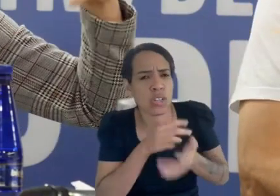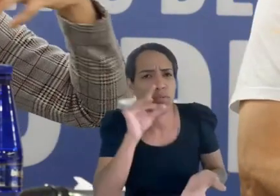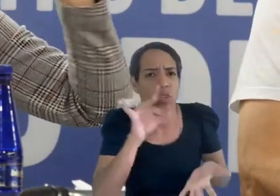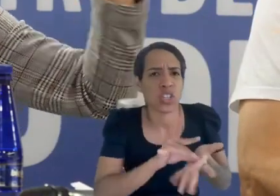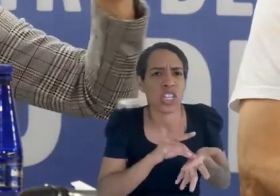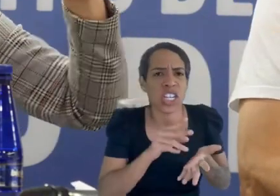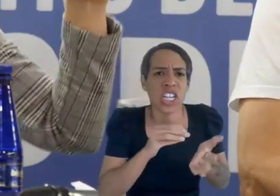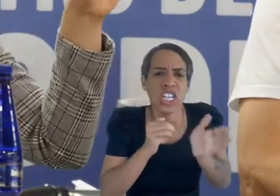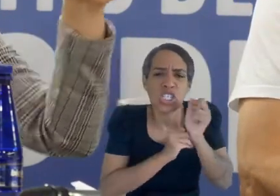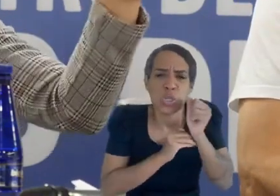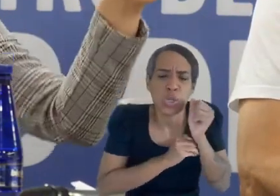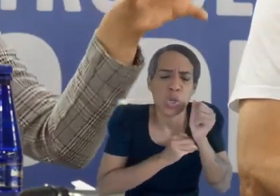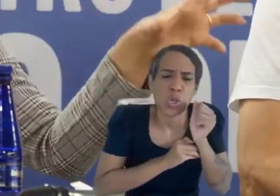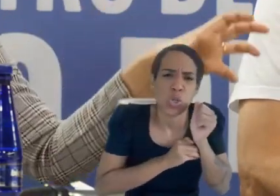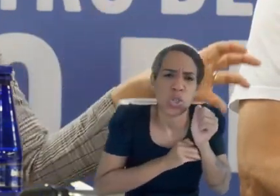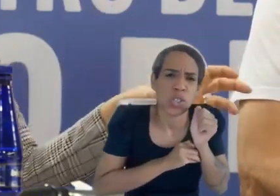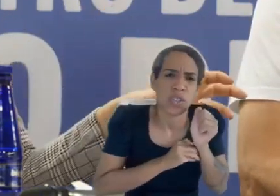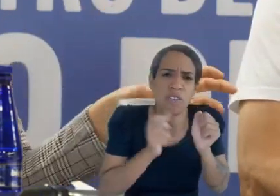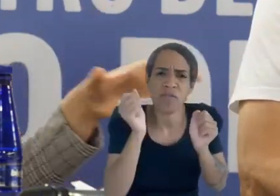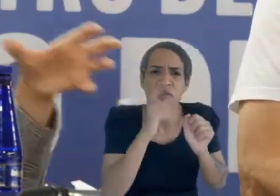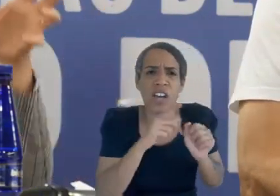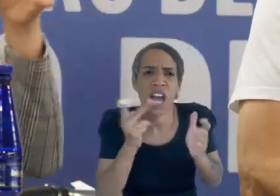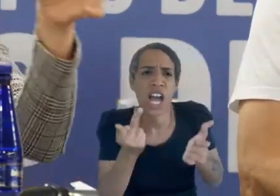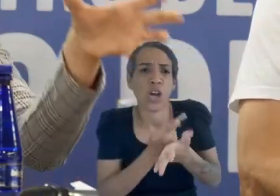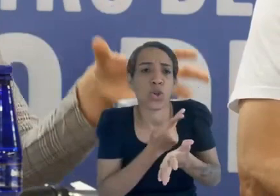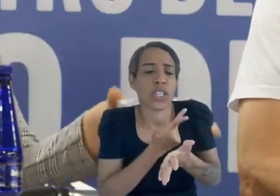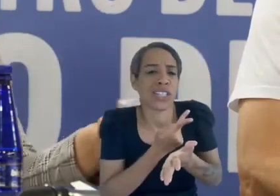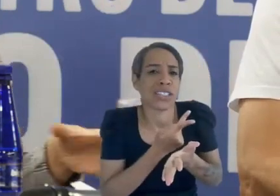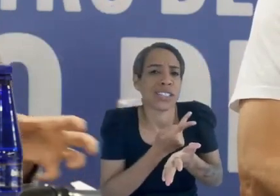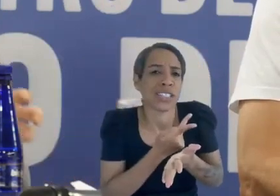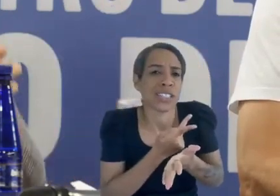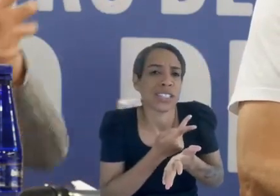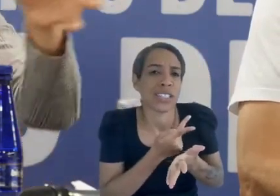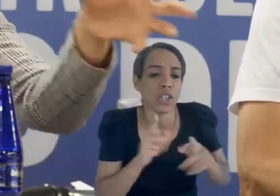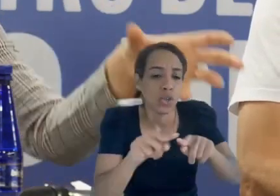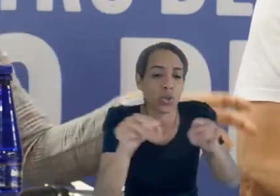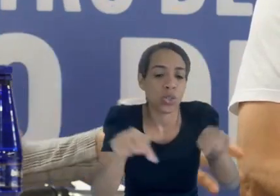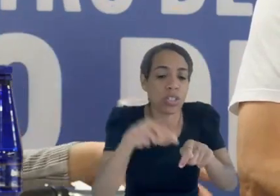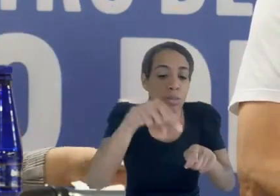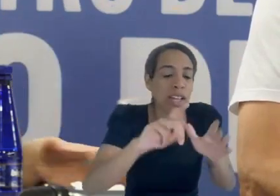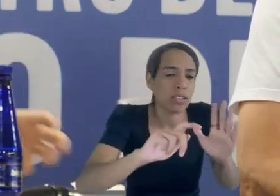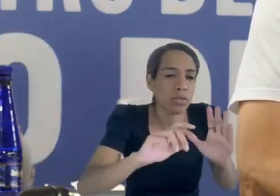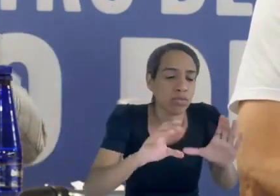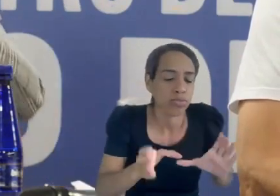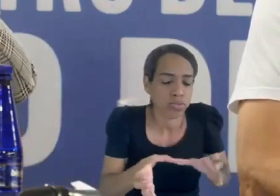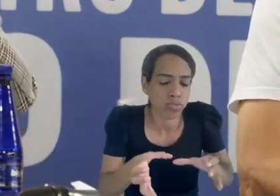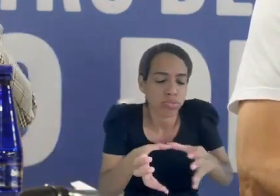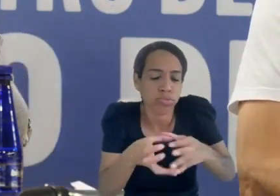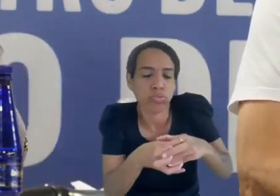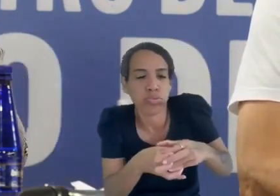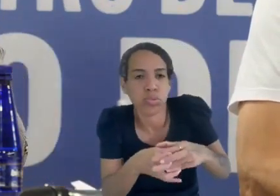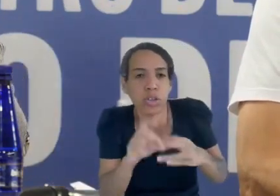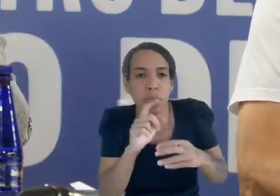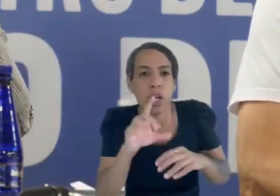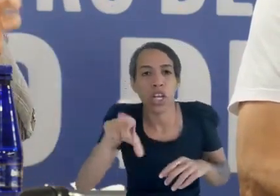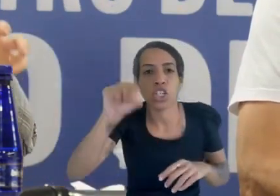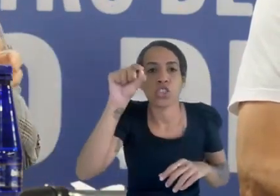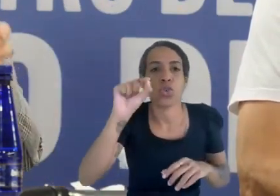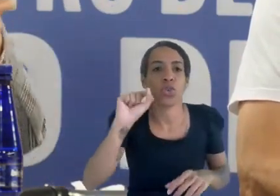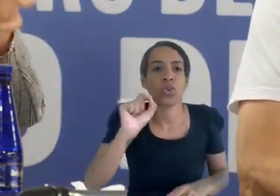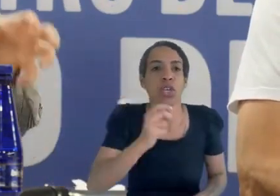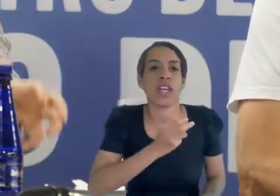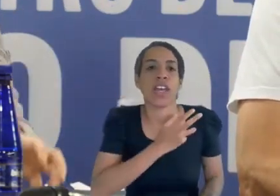acontecia nesse espaço fechado por uma escolha do presidente Lula e do Fidel Castro como uma